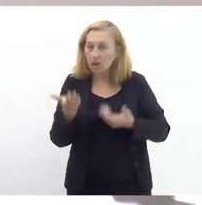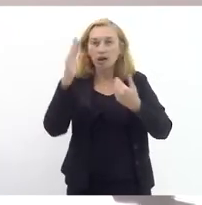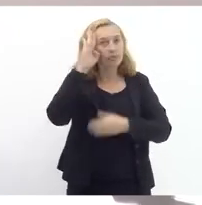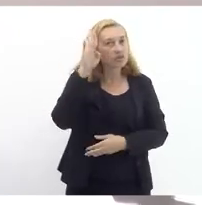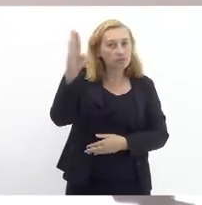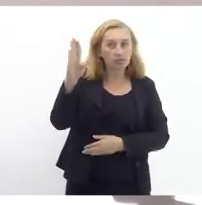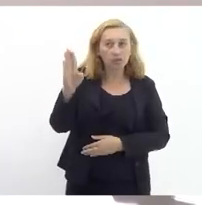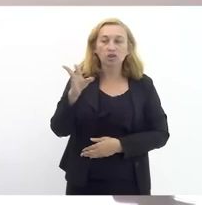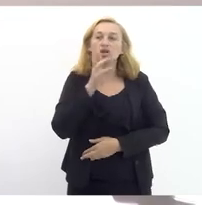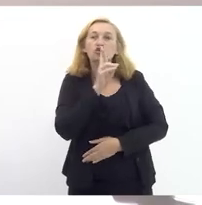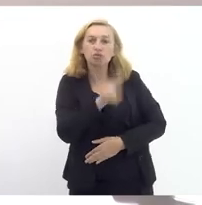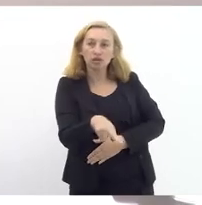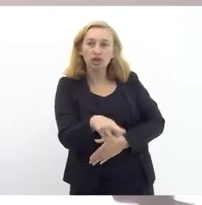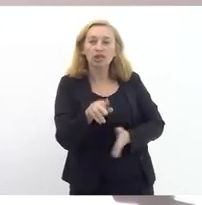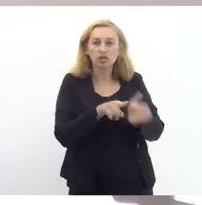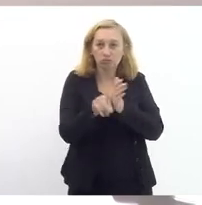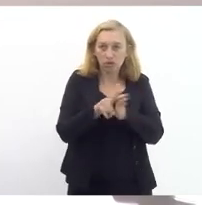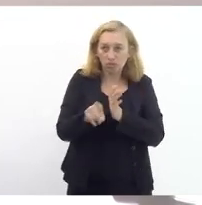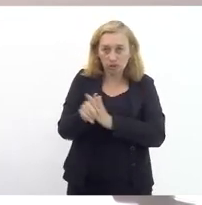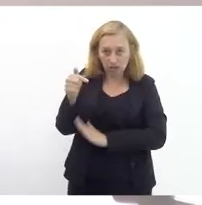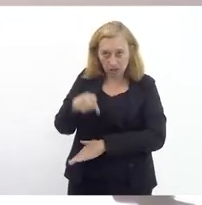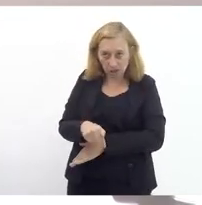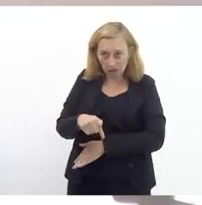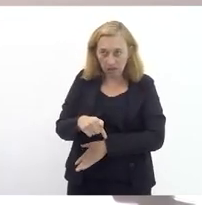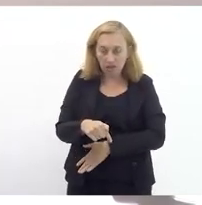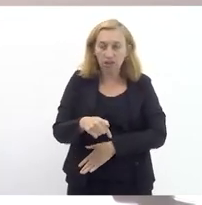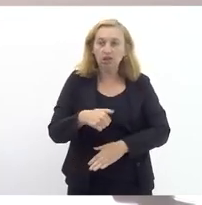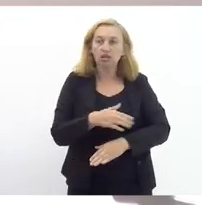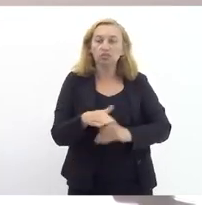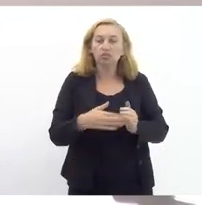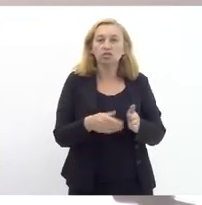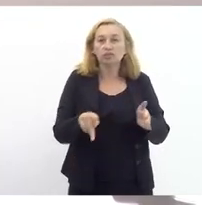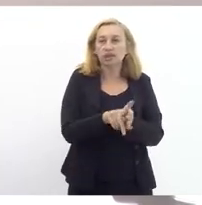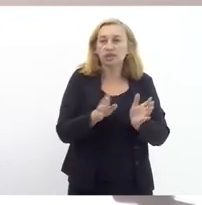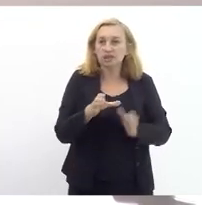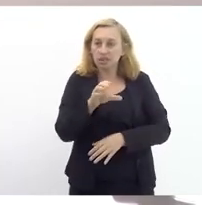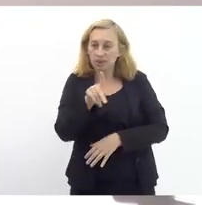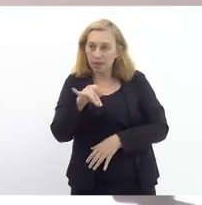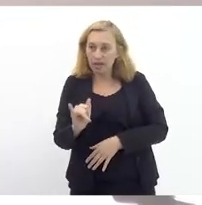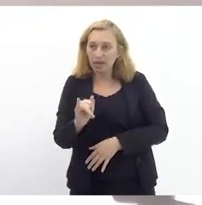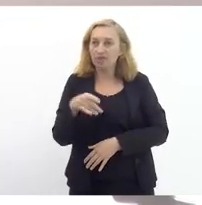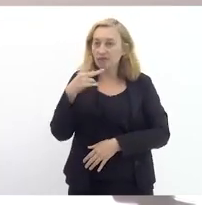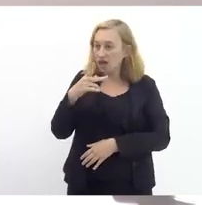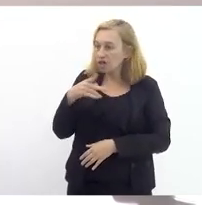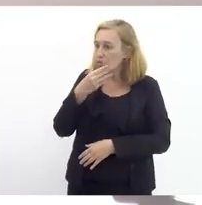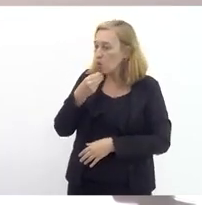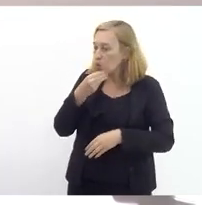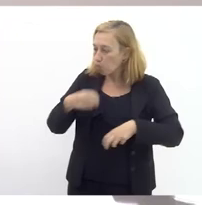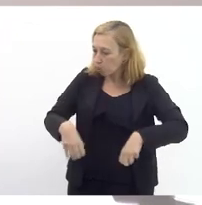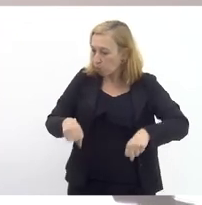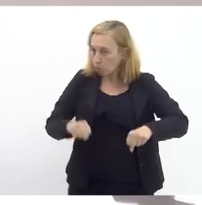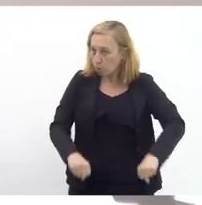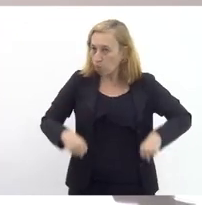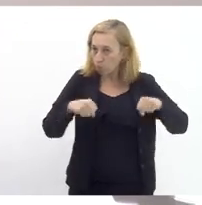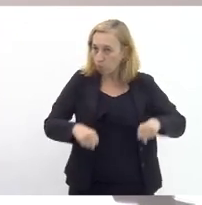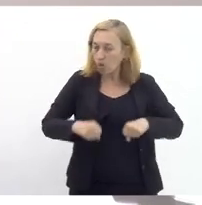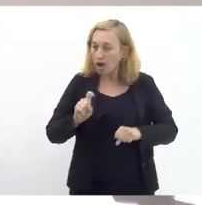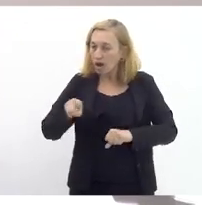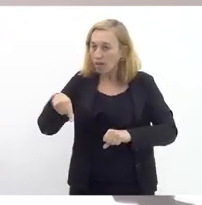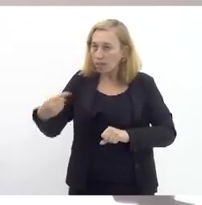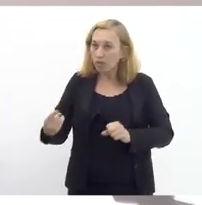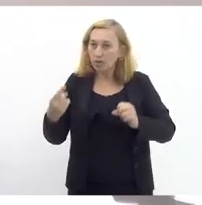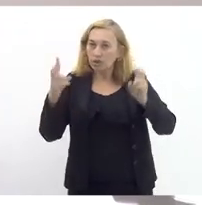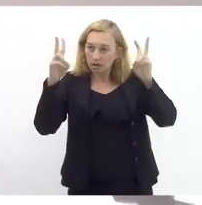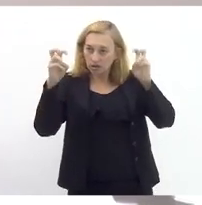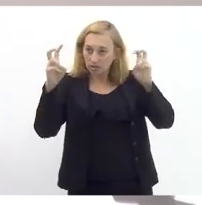principalmente aqueles que responderam as perguntas aqui dos membros dessa CPI. Dizer ao rapaz que é cadeirante, na próxima audiência pública, o tema é o mesmo, você vai poder